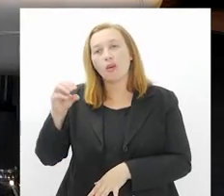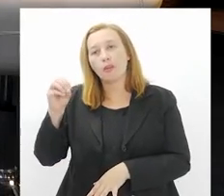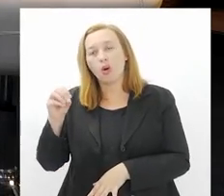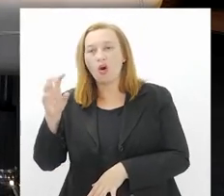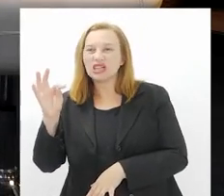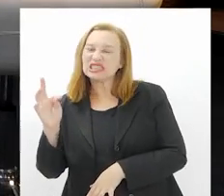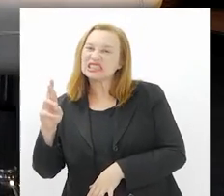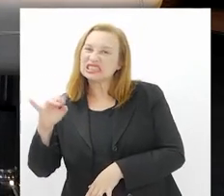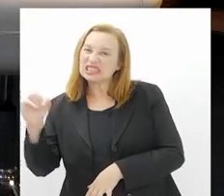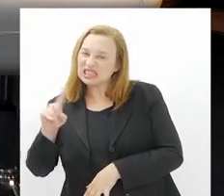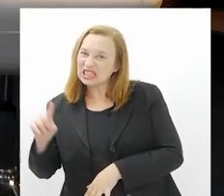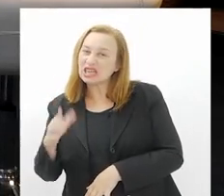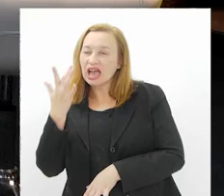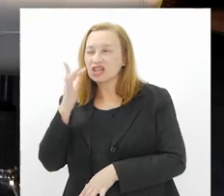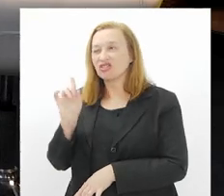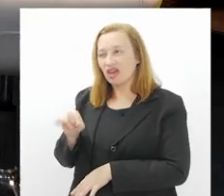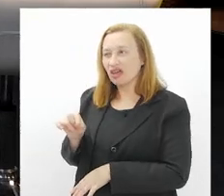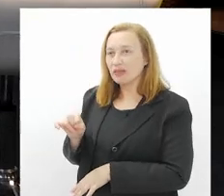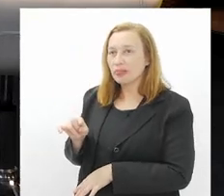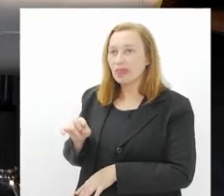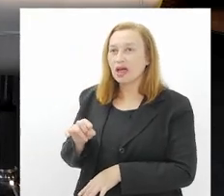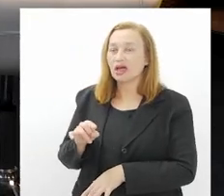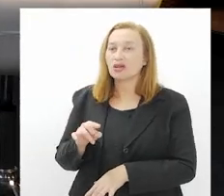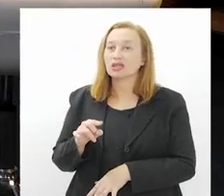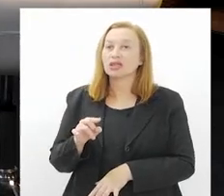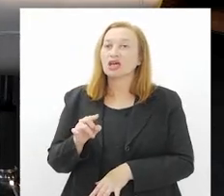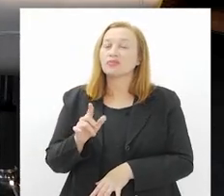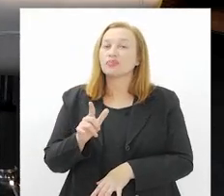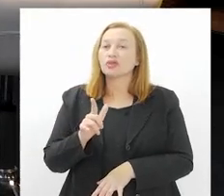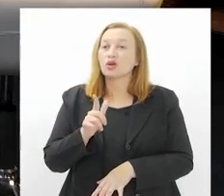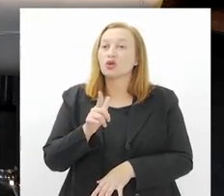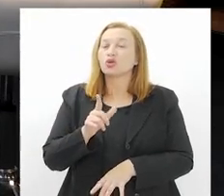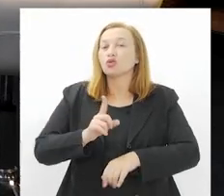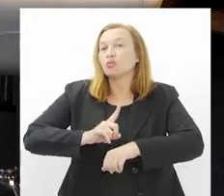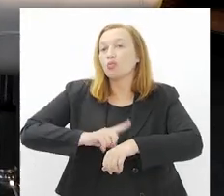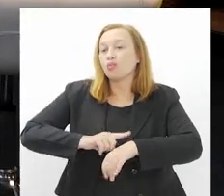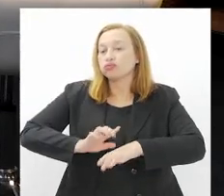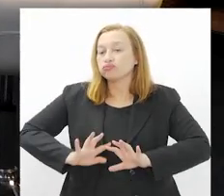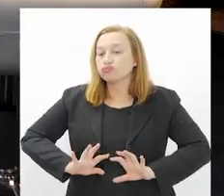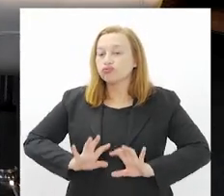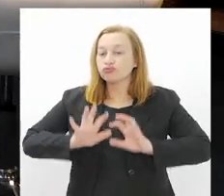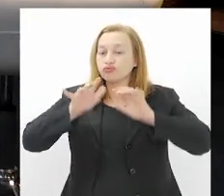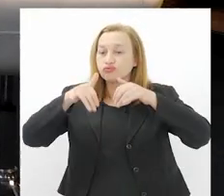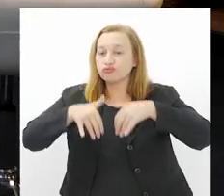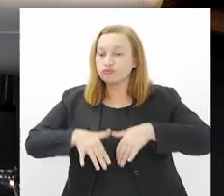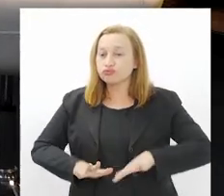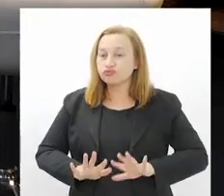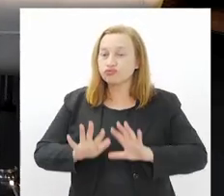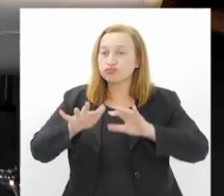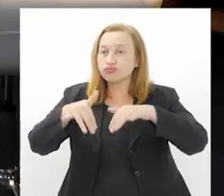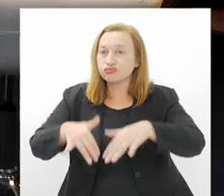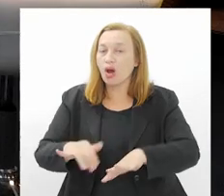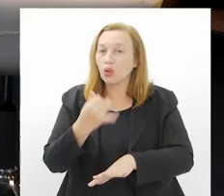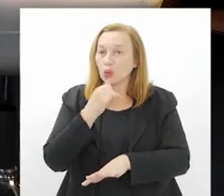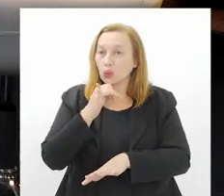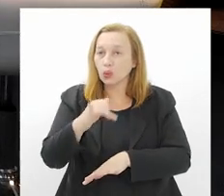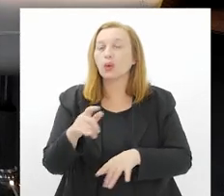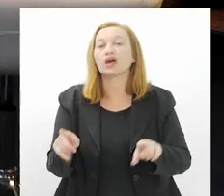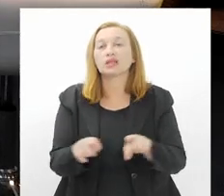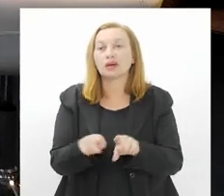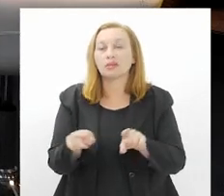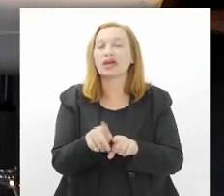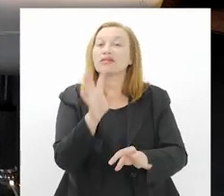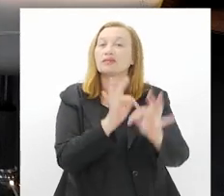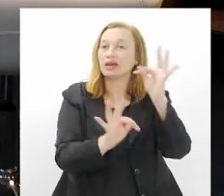ondomotriz, que pelo nome já tem uma pista, né, sobre o que é através da energia das ondas. Né? Também estão